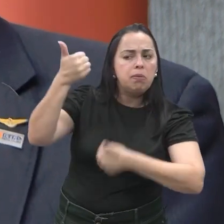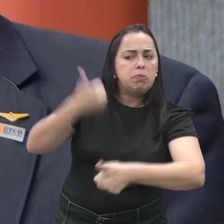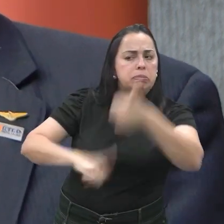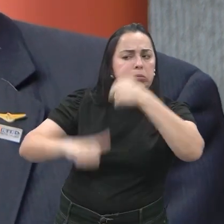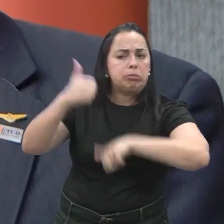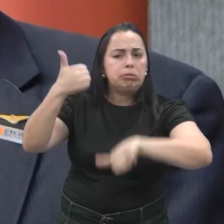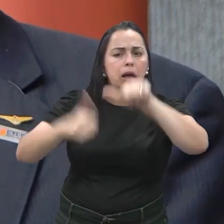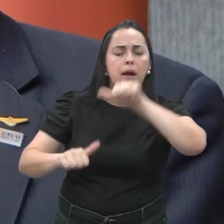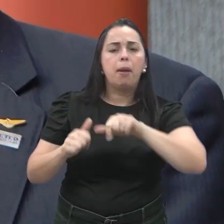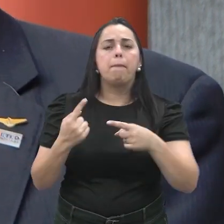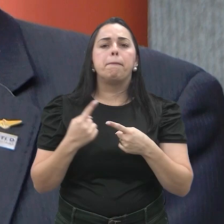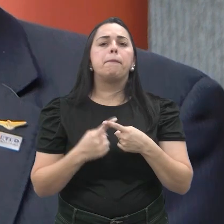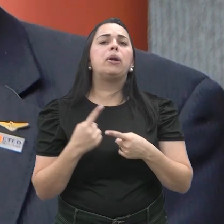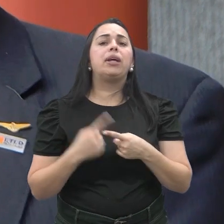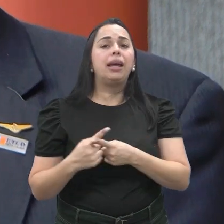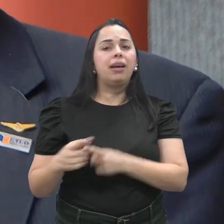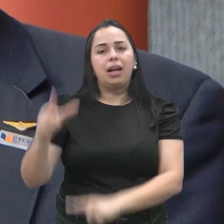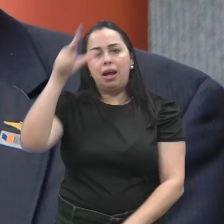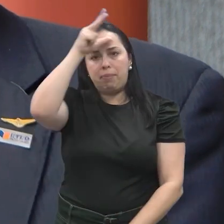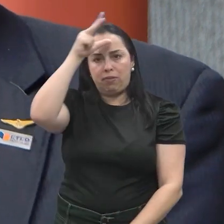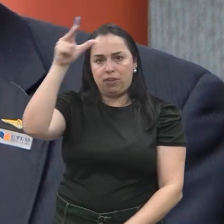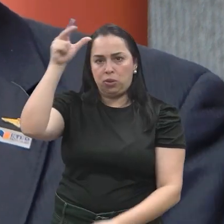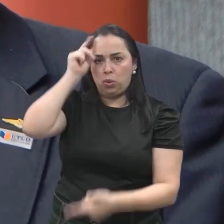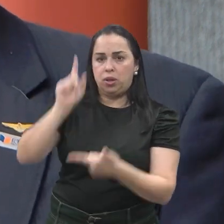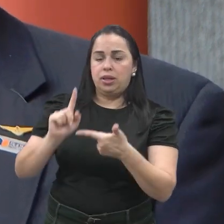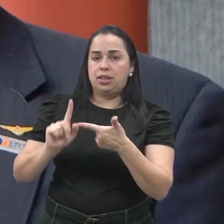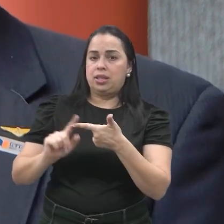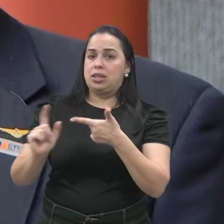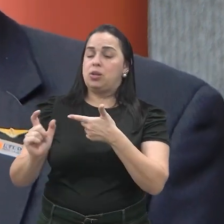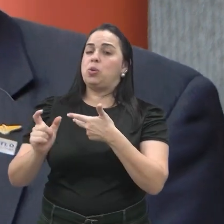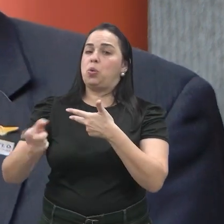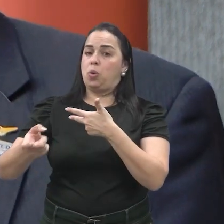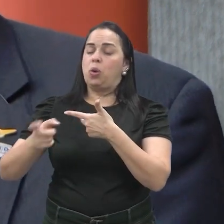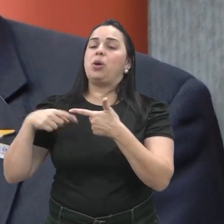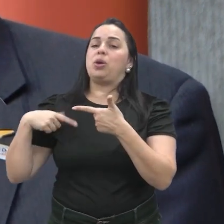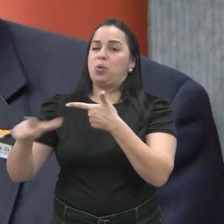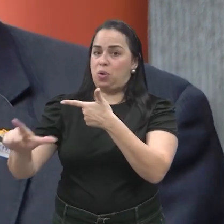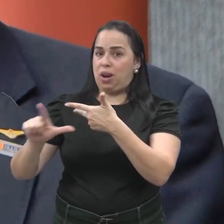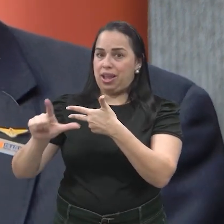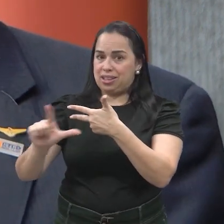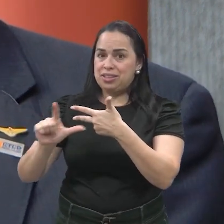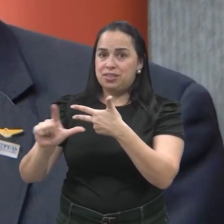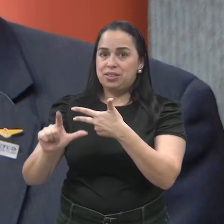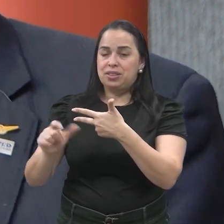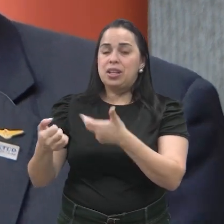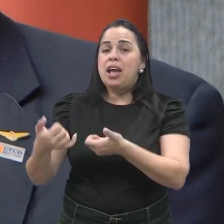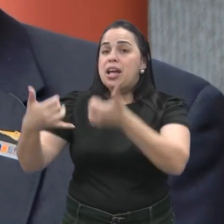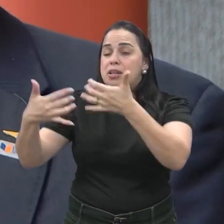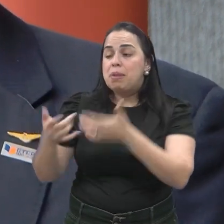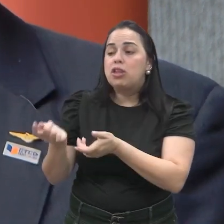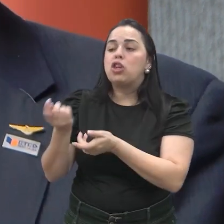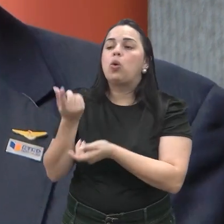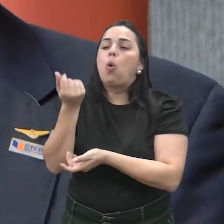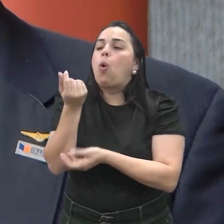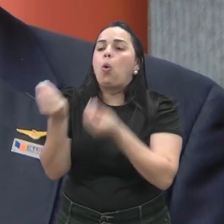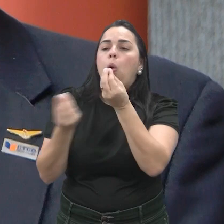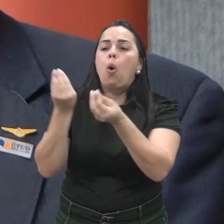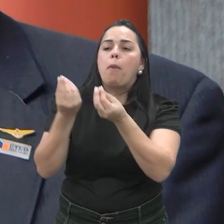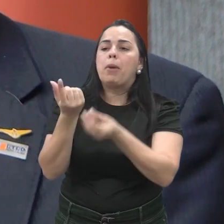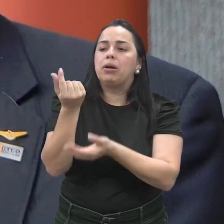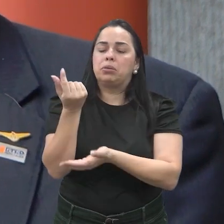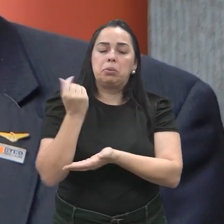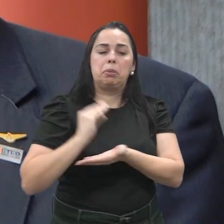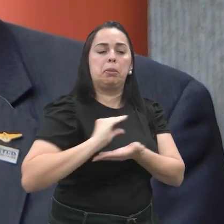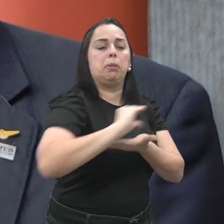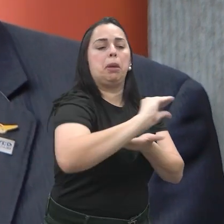o Poder Legislativo, né, que aprova essa lei em si, né, ela estabelece a governança, a forma de como a gente